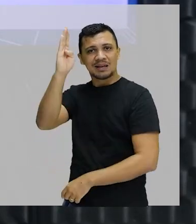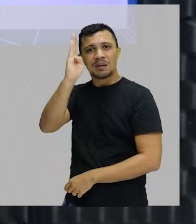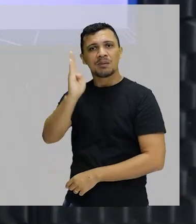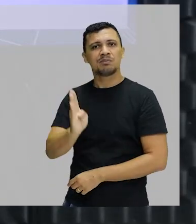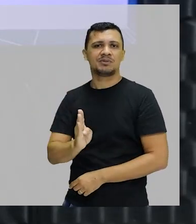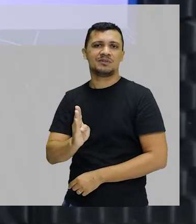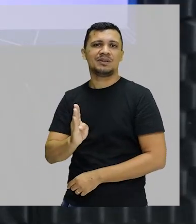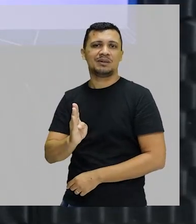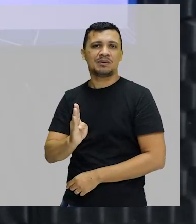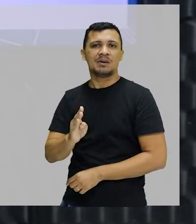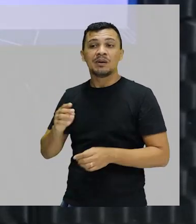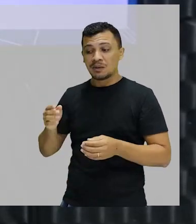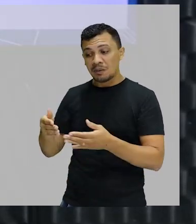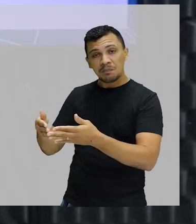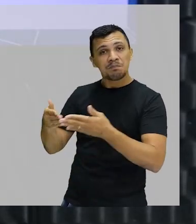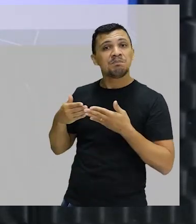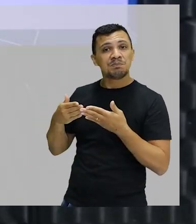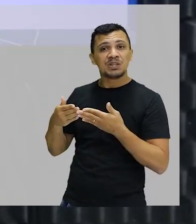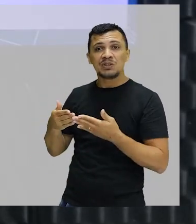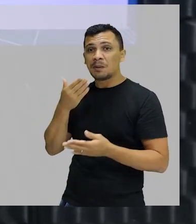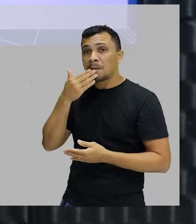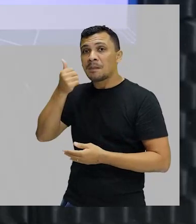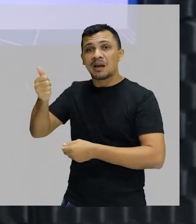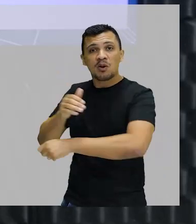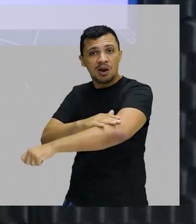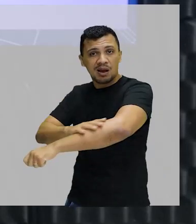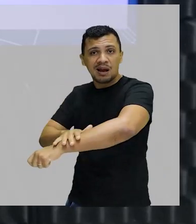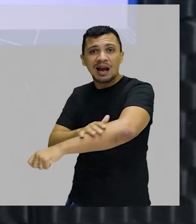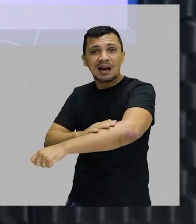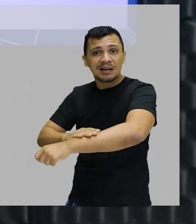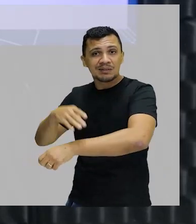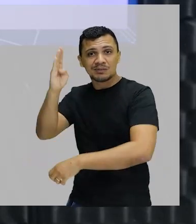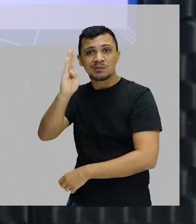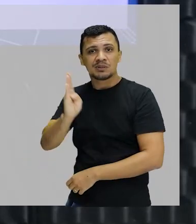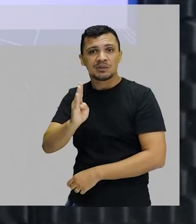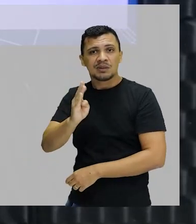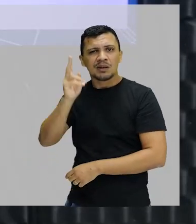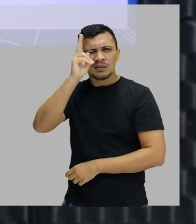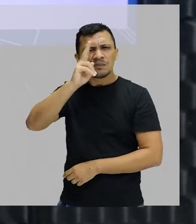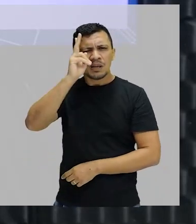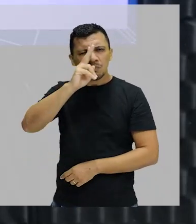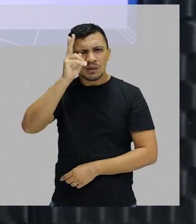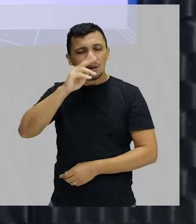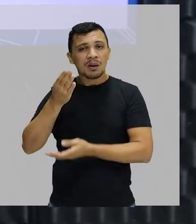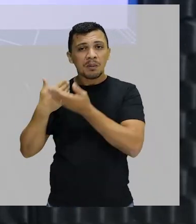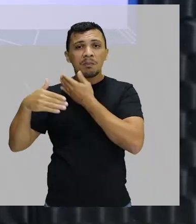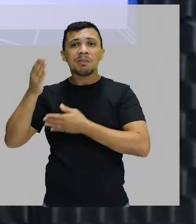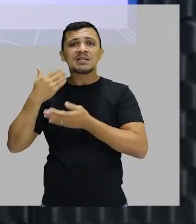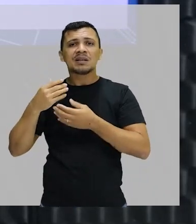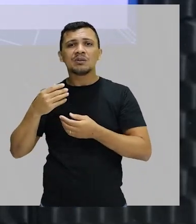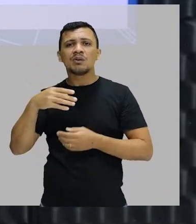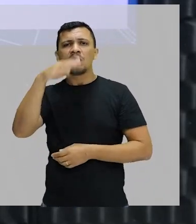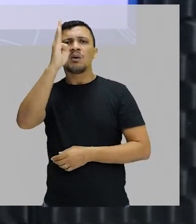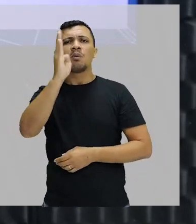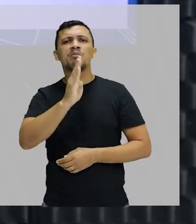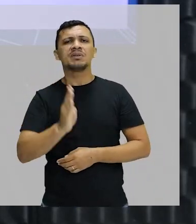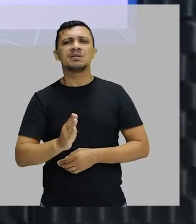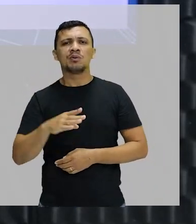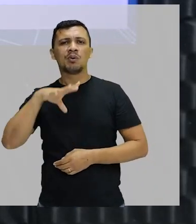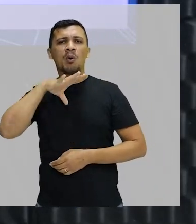brasileira. Porque lembre-se que o Brasil foi um país colonizado, né, pelos portugueses como colônia de